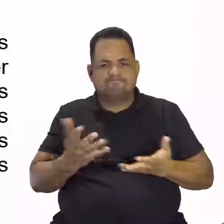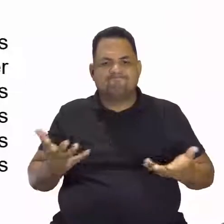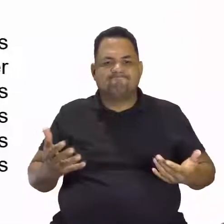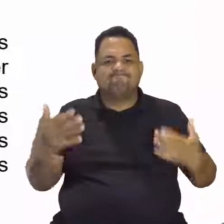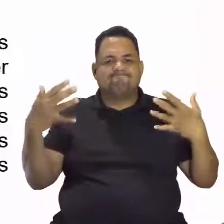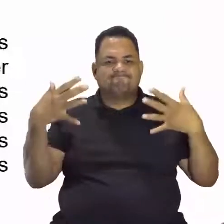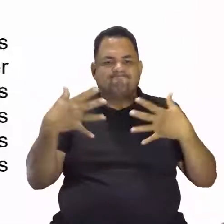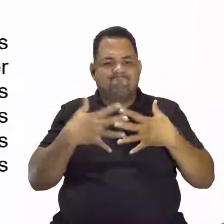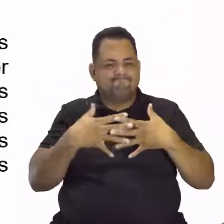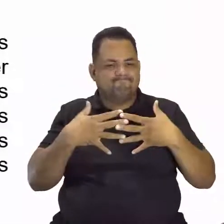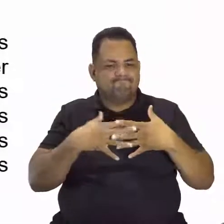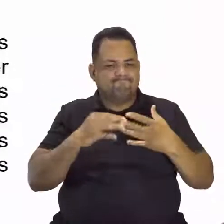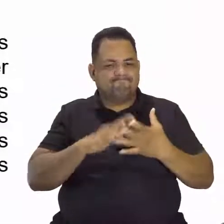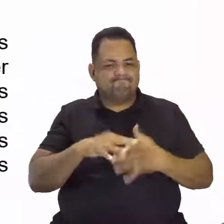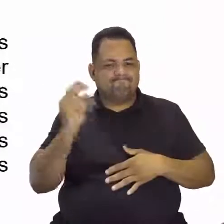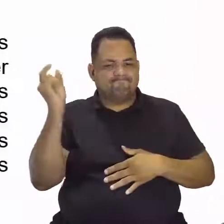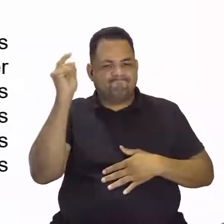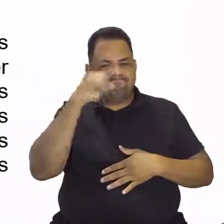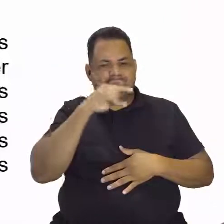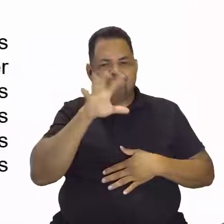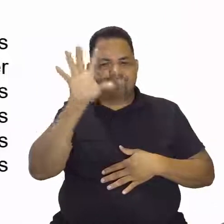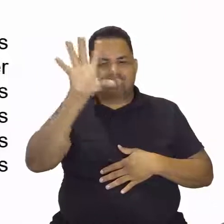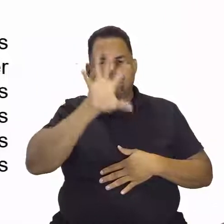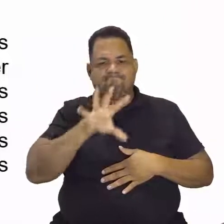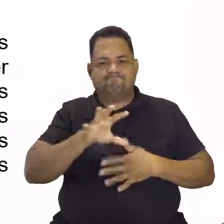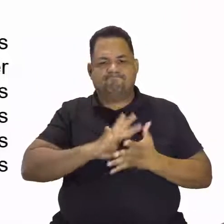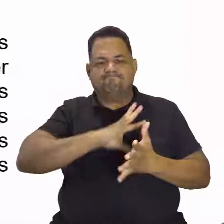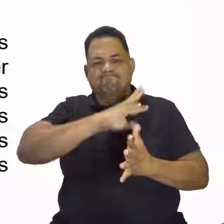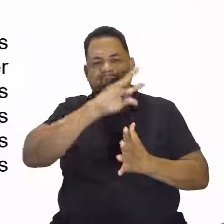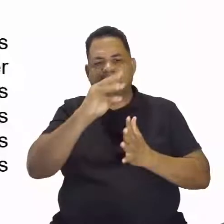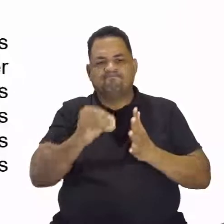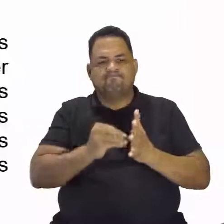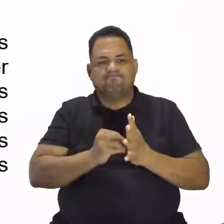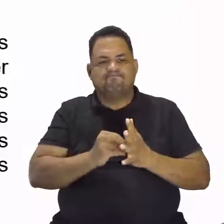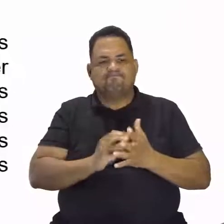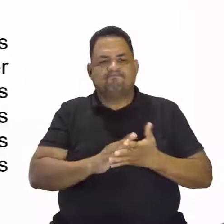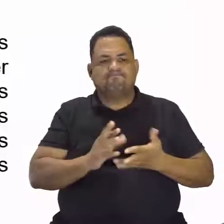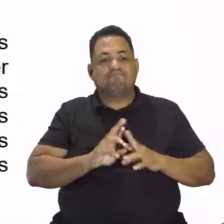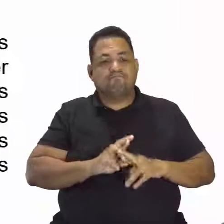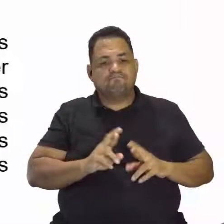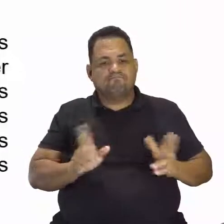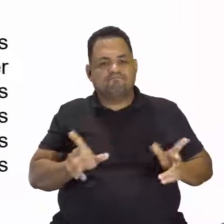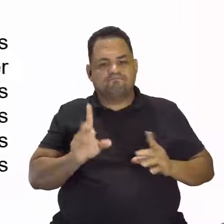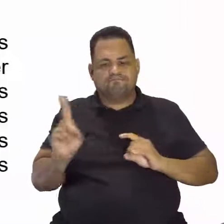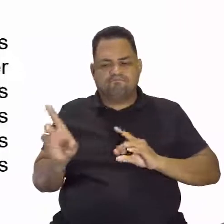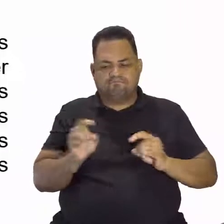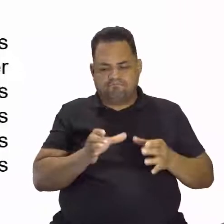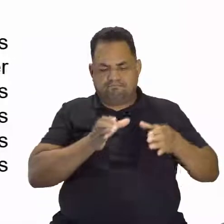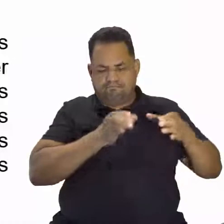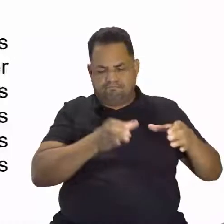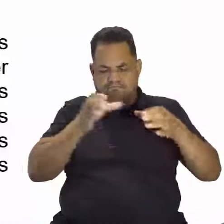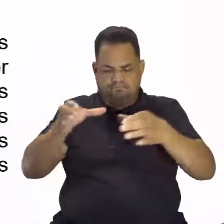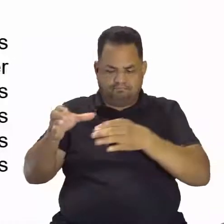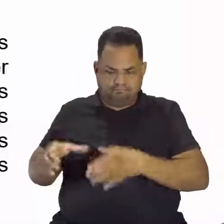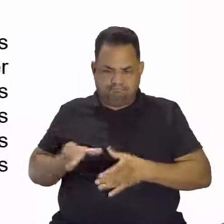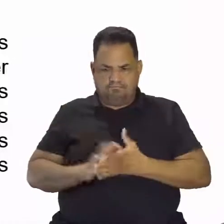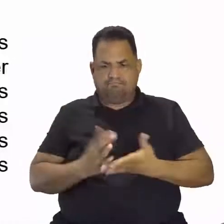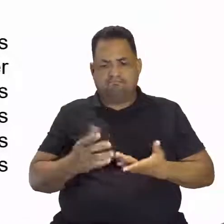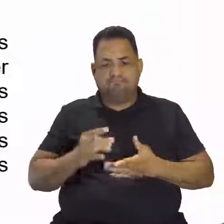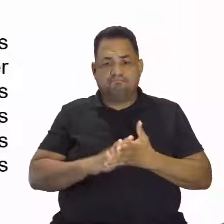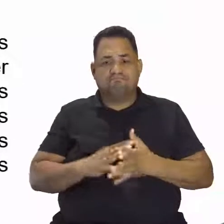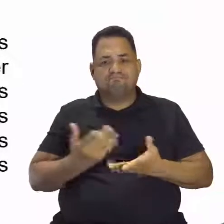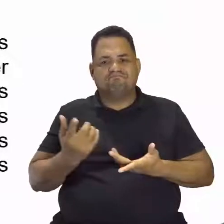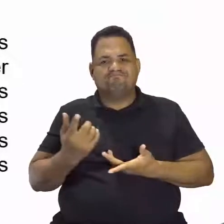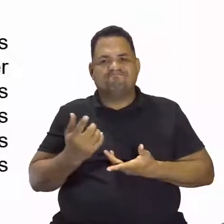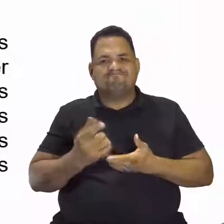região amazônica, né? Então, essas ambiguidades, elas dificultam a definição de